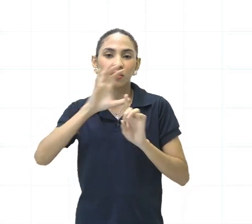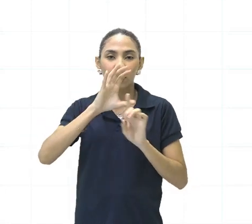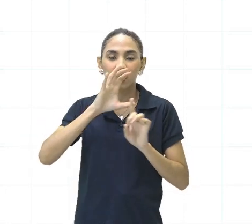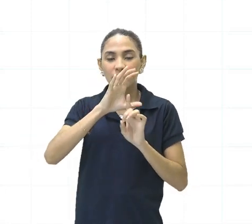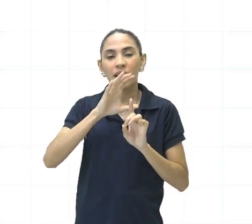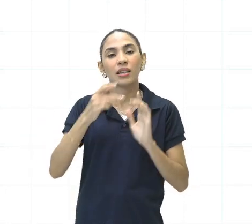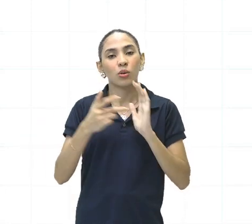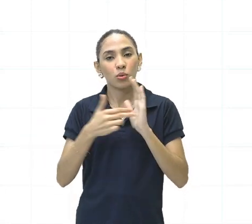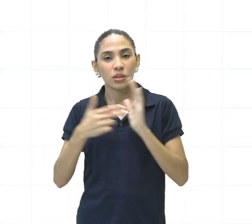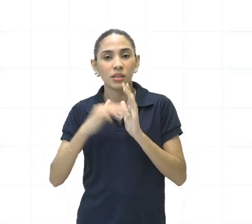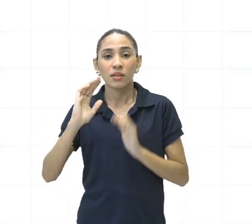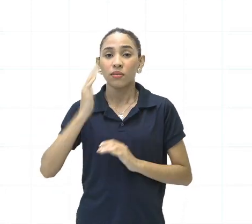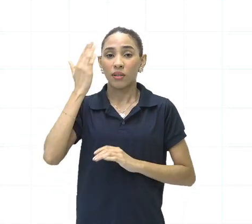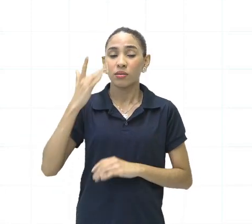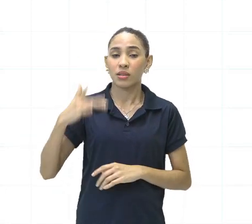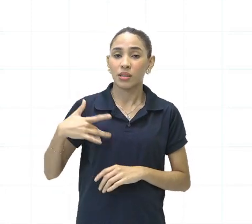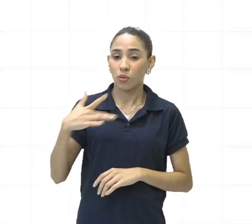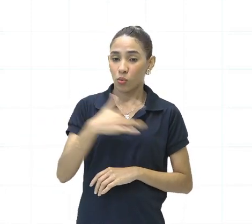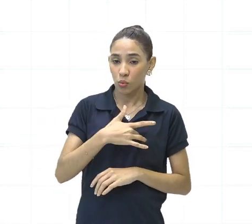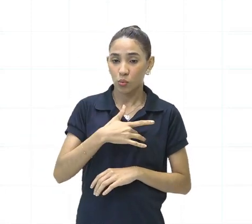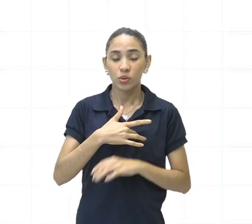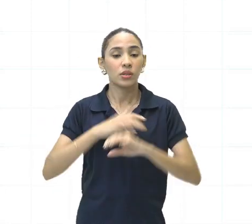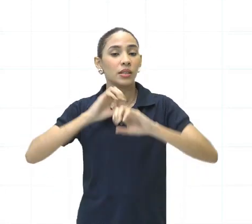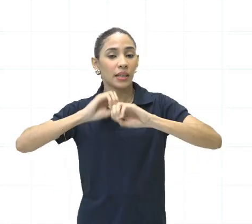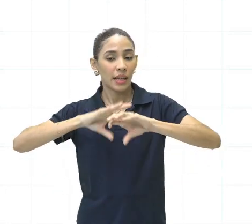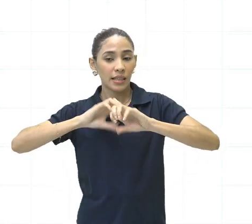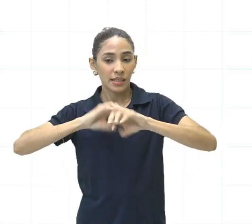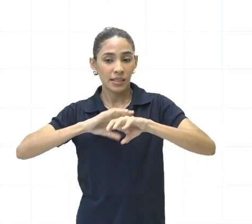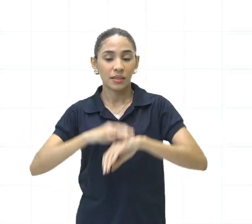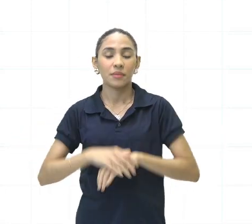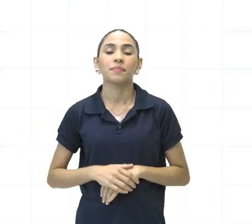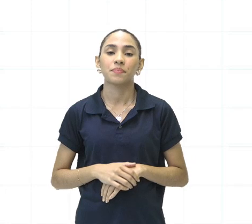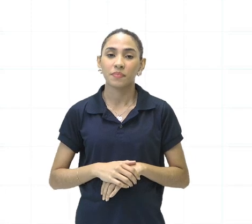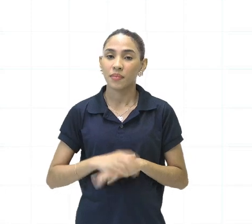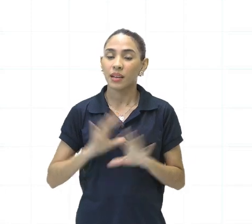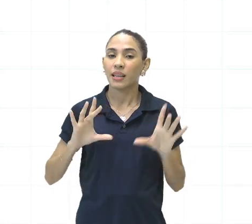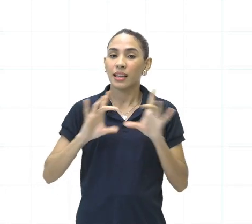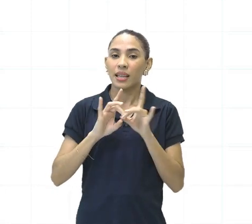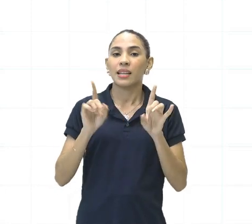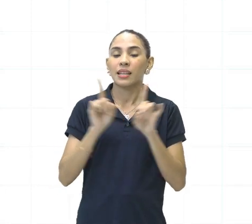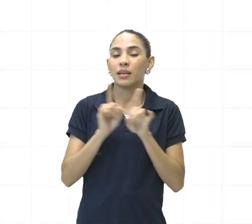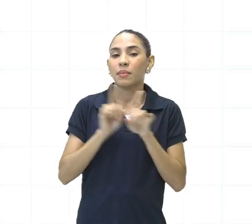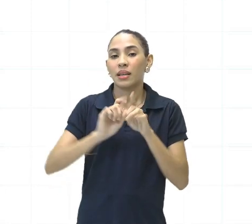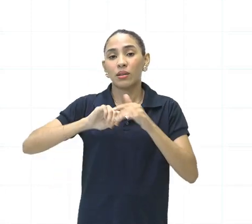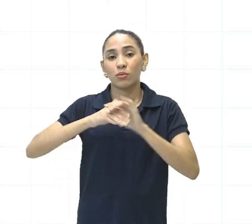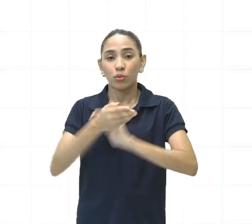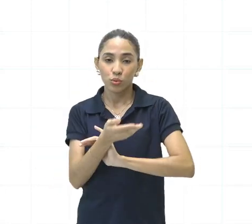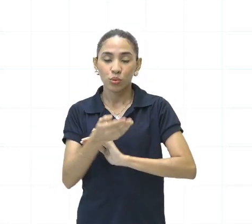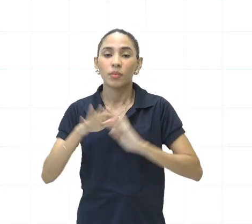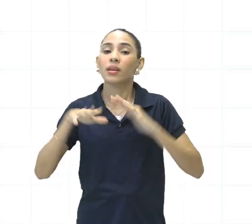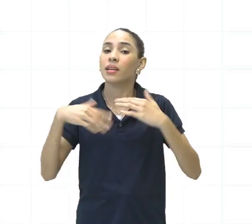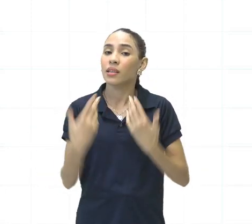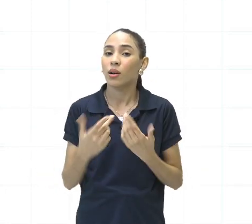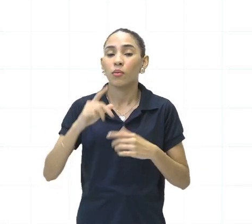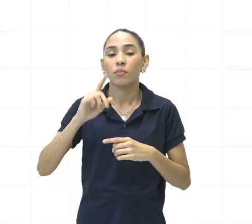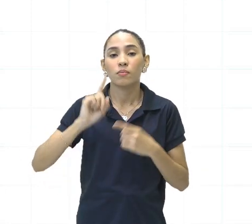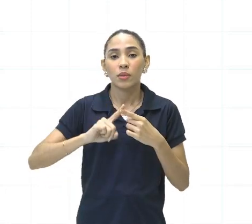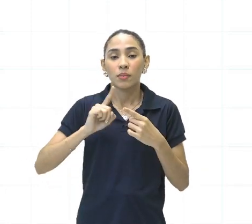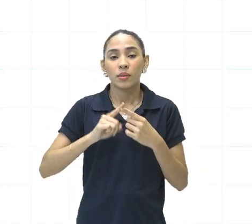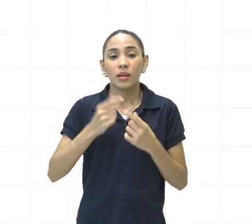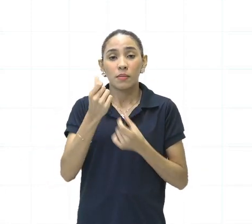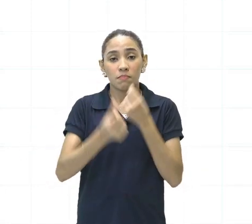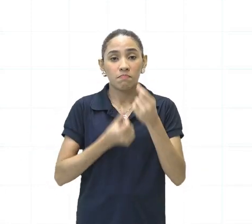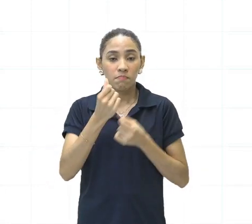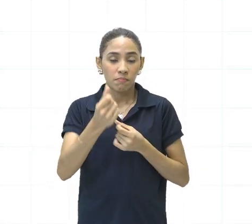fake news. Saúde, educação, né? E atrelada aí aos costumes. Então, no primeiro trimestre do ano